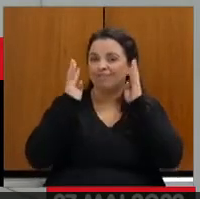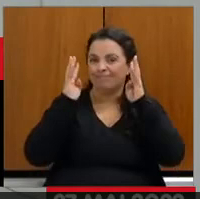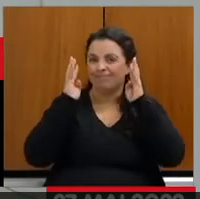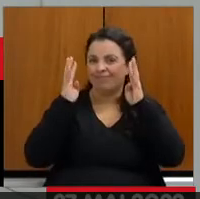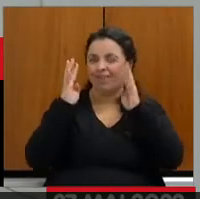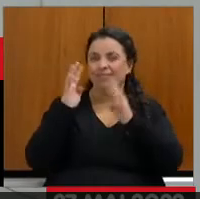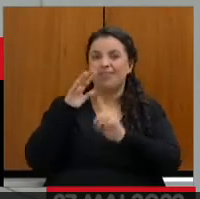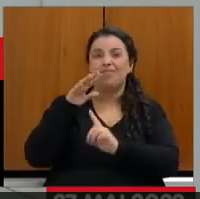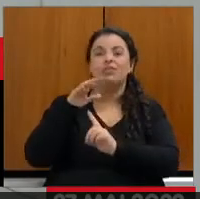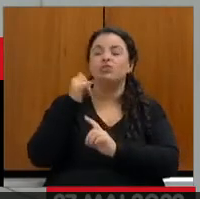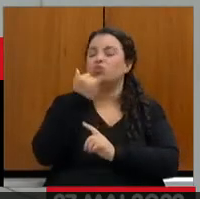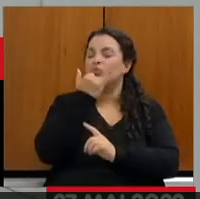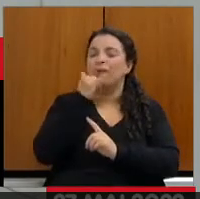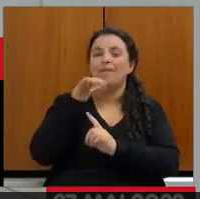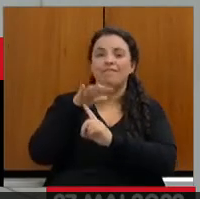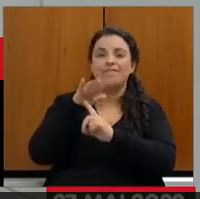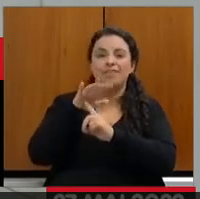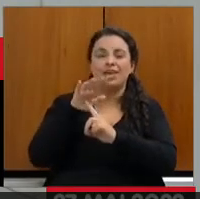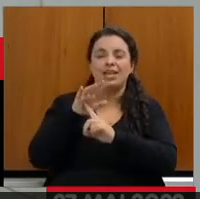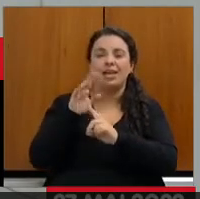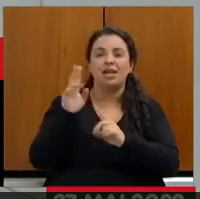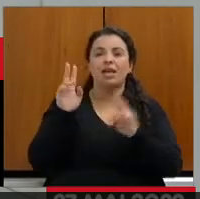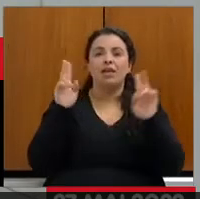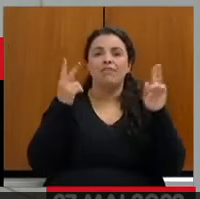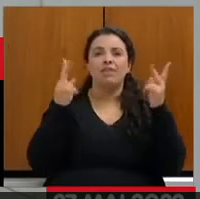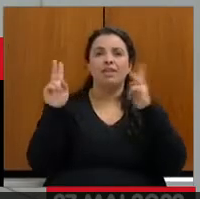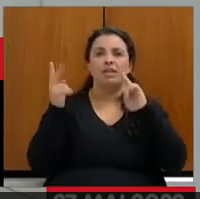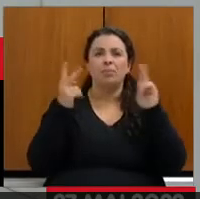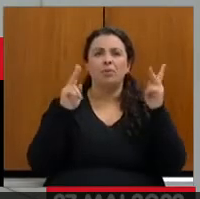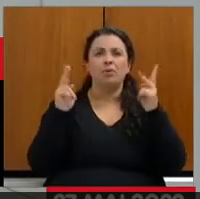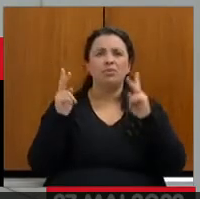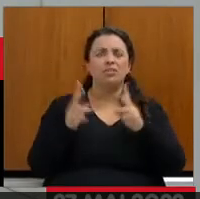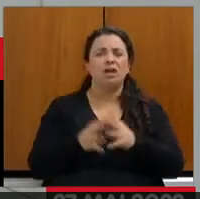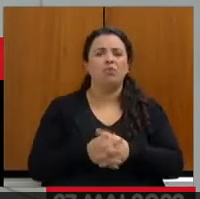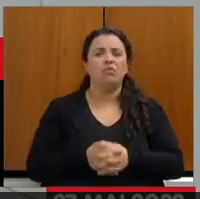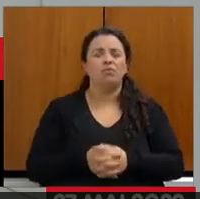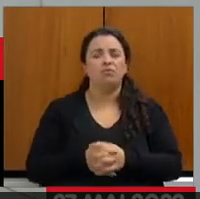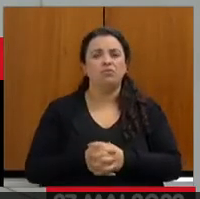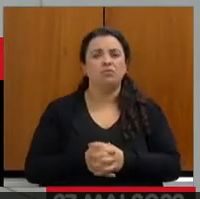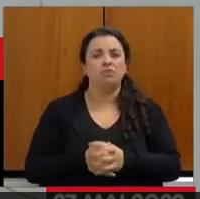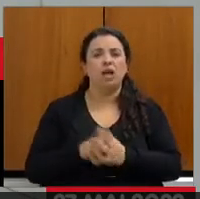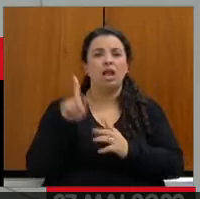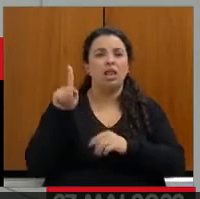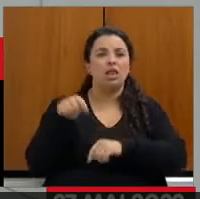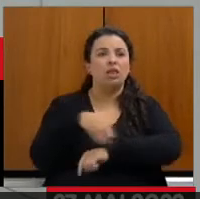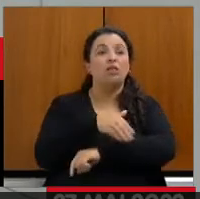Belo Horizonte Suzana com você E aí